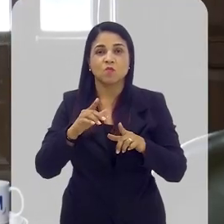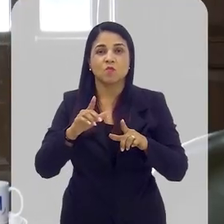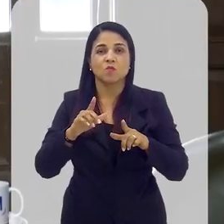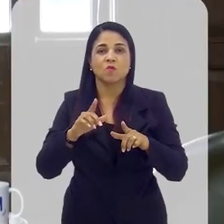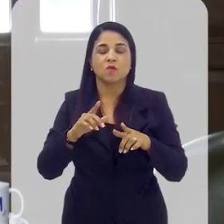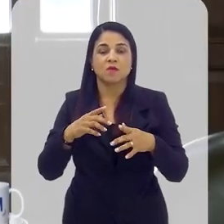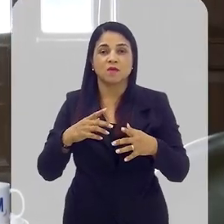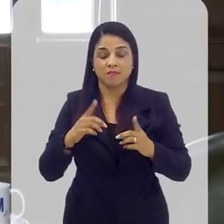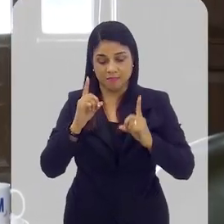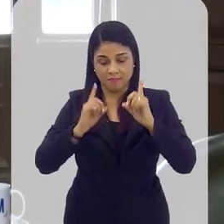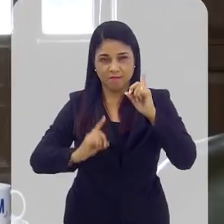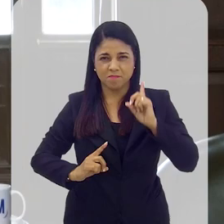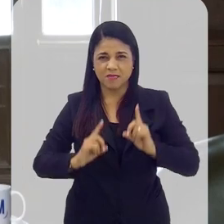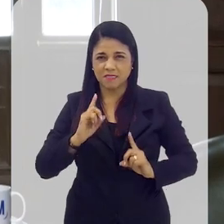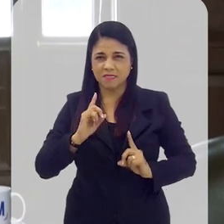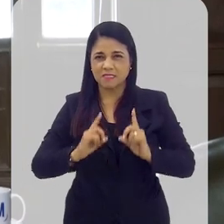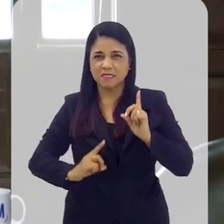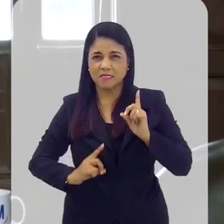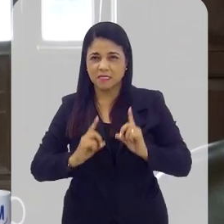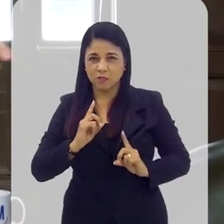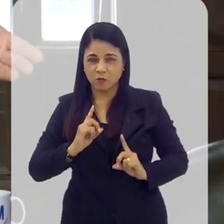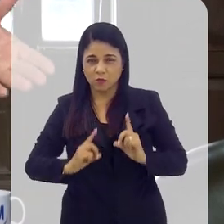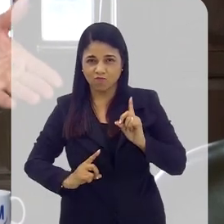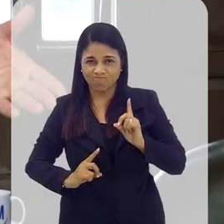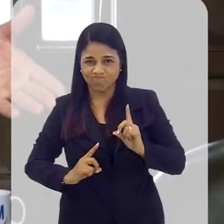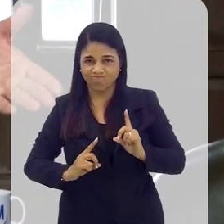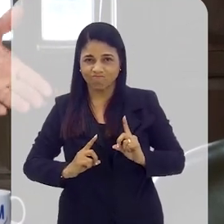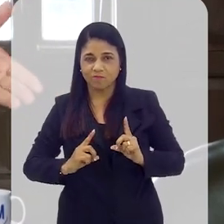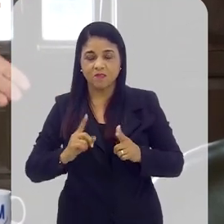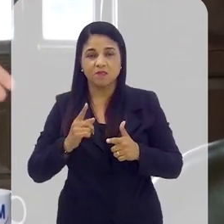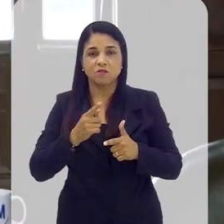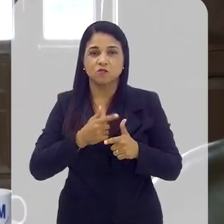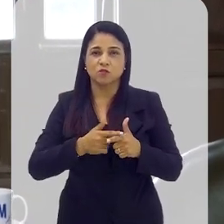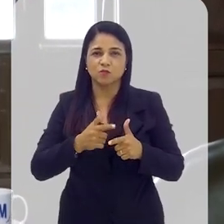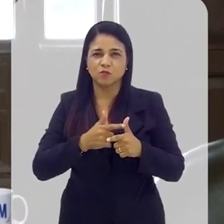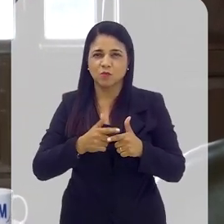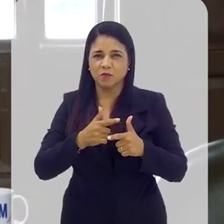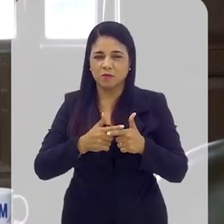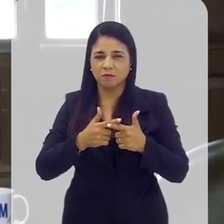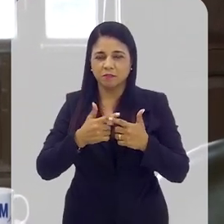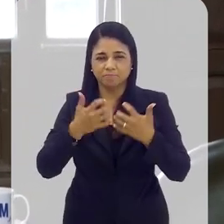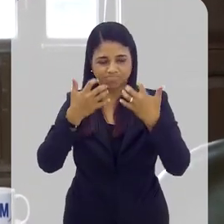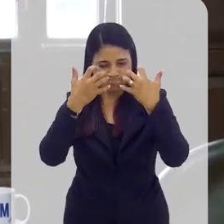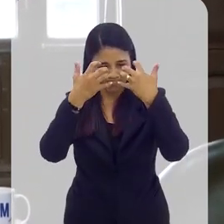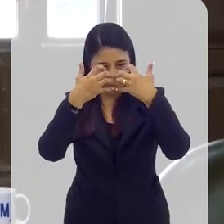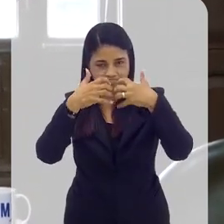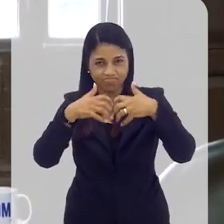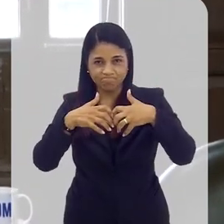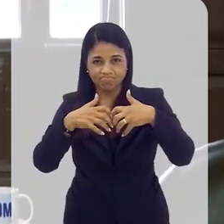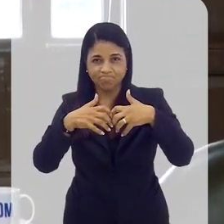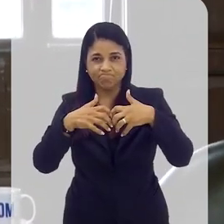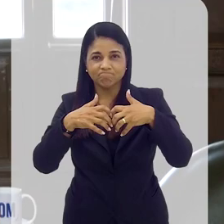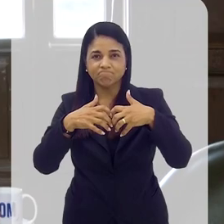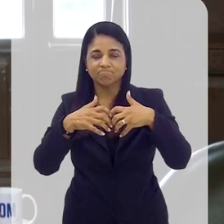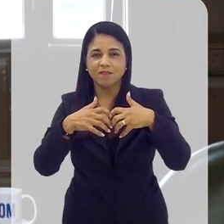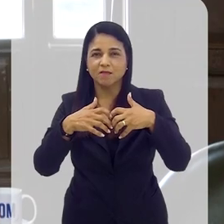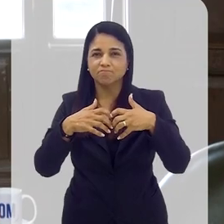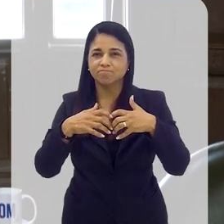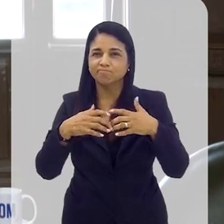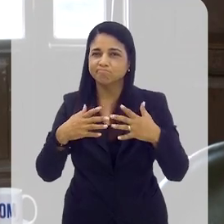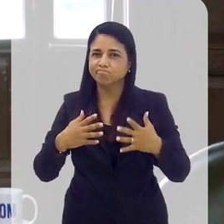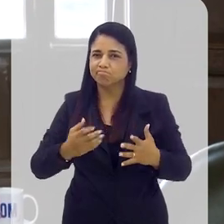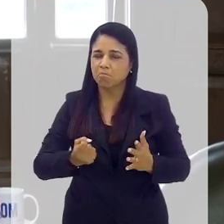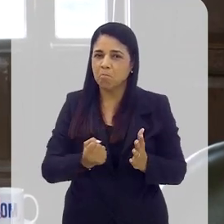quadro de depressão. E aí os problemas neurológicos te atingem de cheio. Você